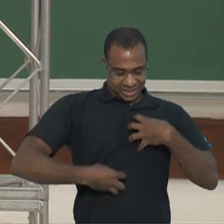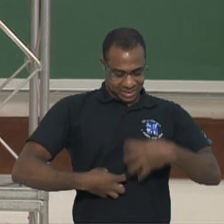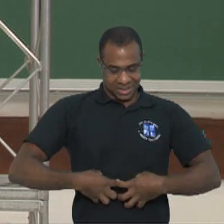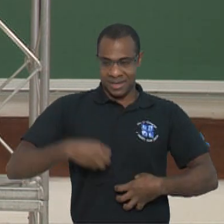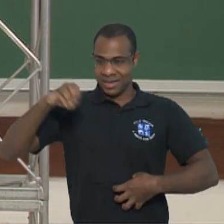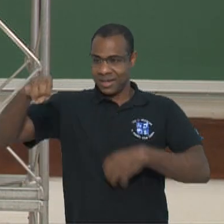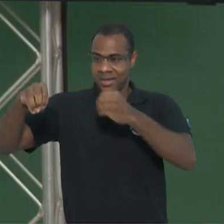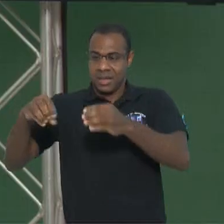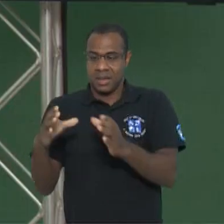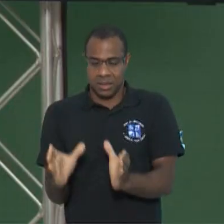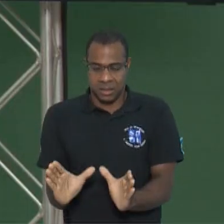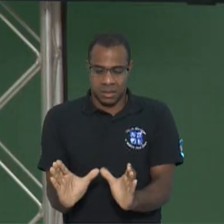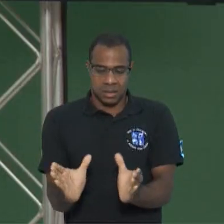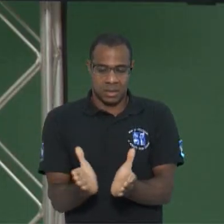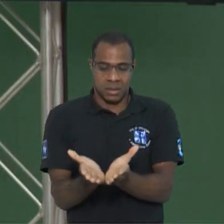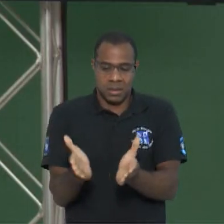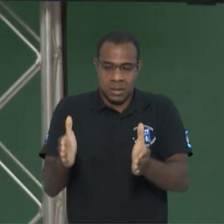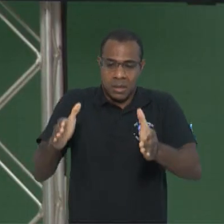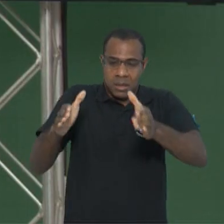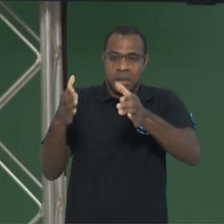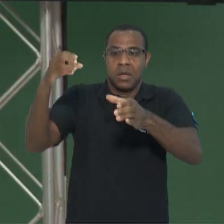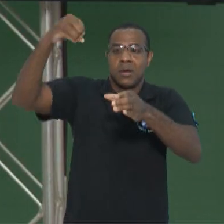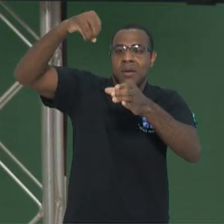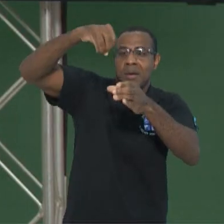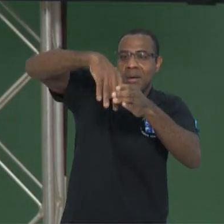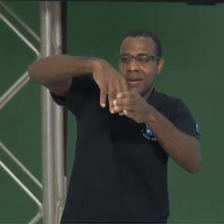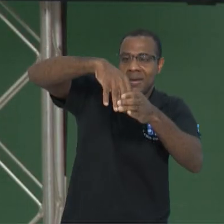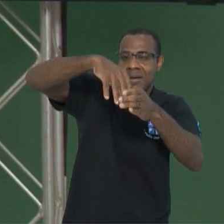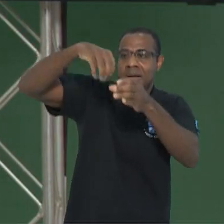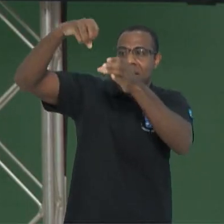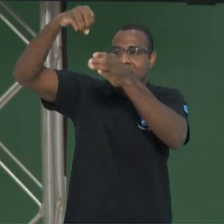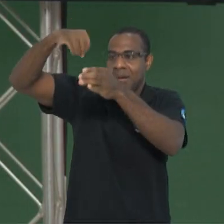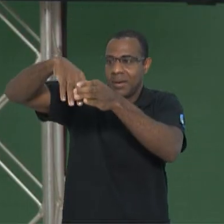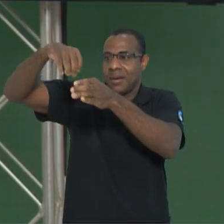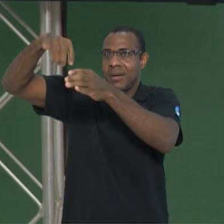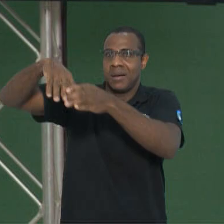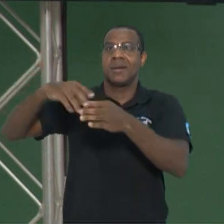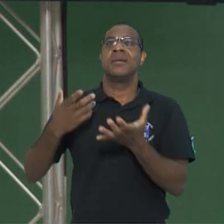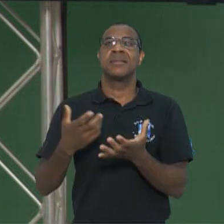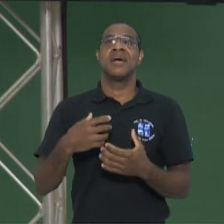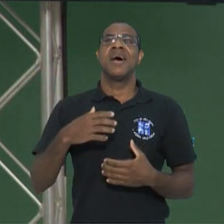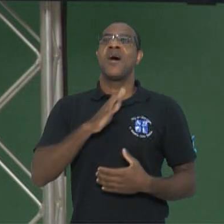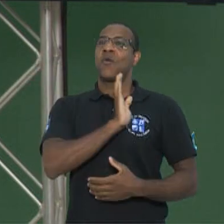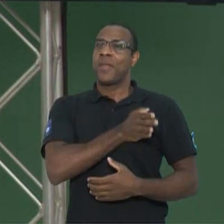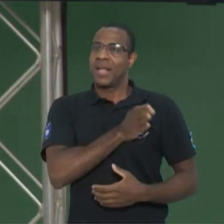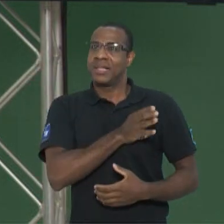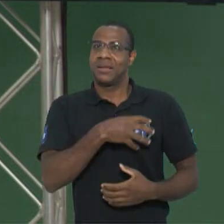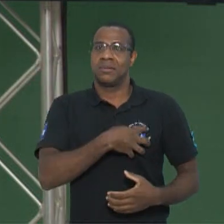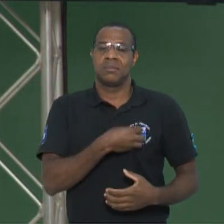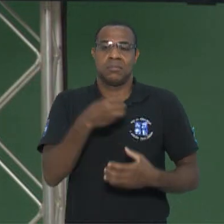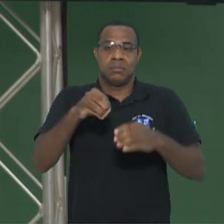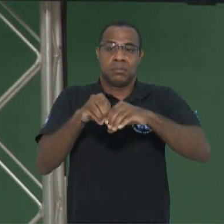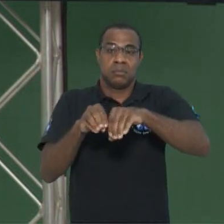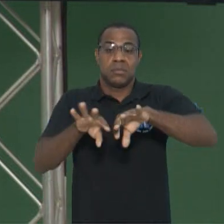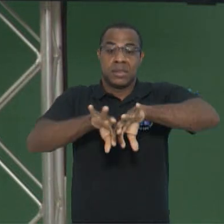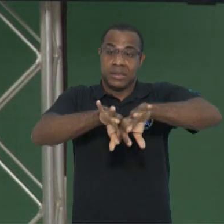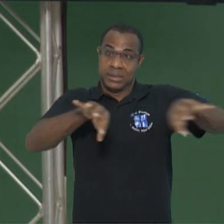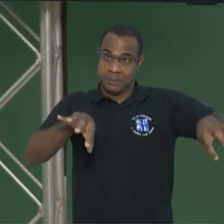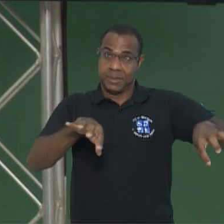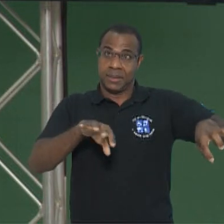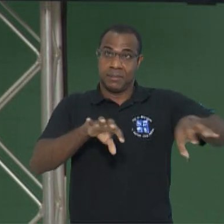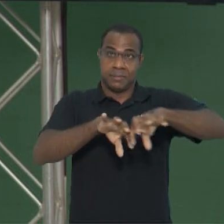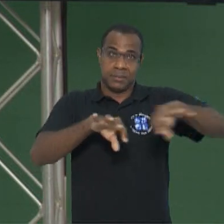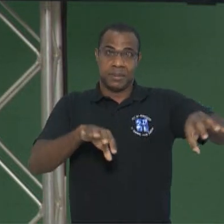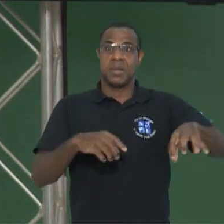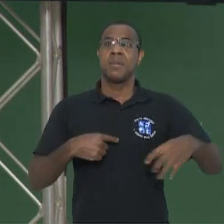canópicos. Eles colocavam os órgãos dentro de cada vaso canópico, menos o coração. Então colocavam o rim, o